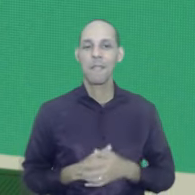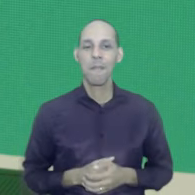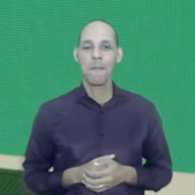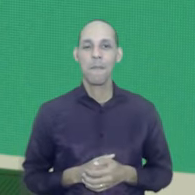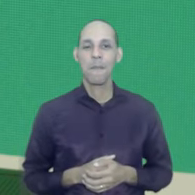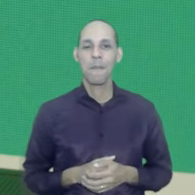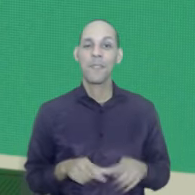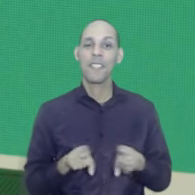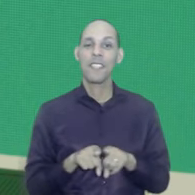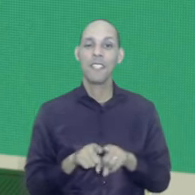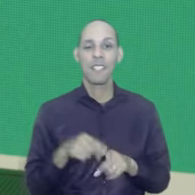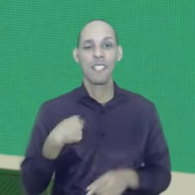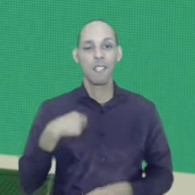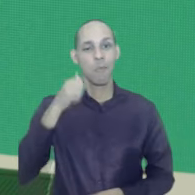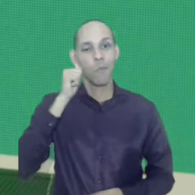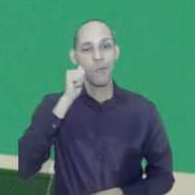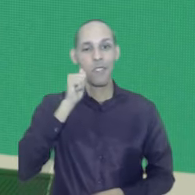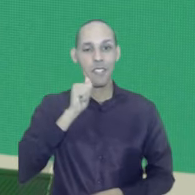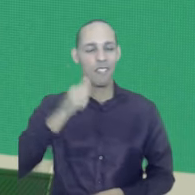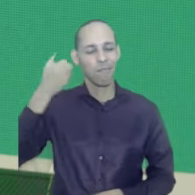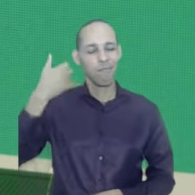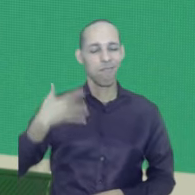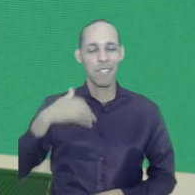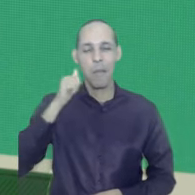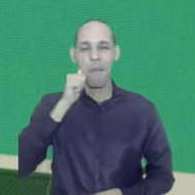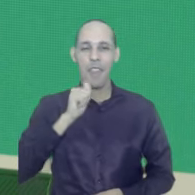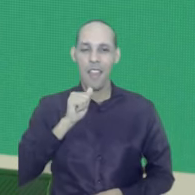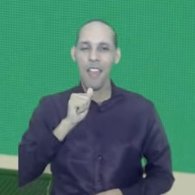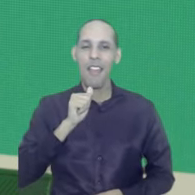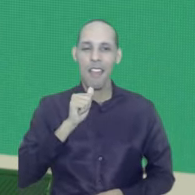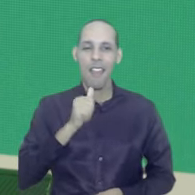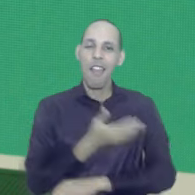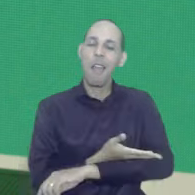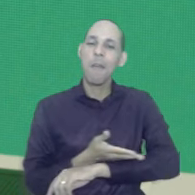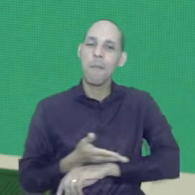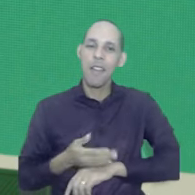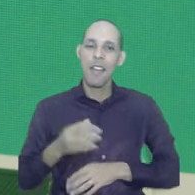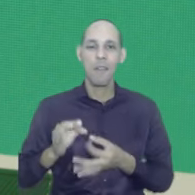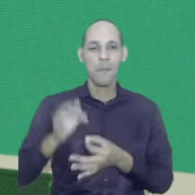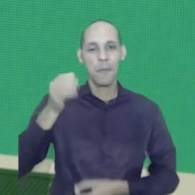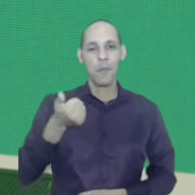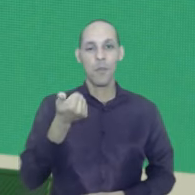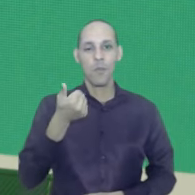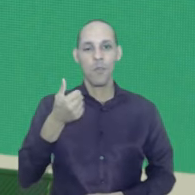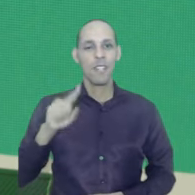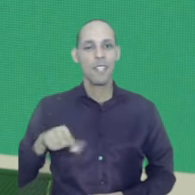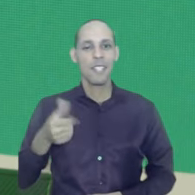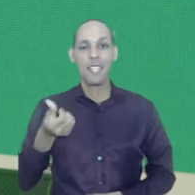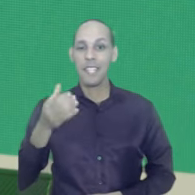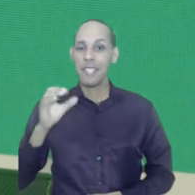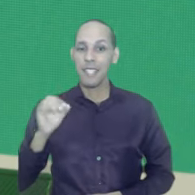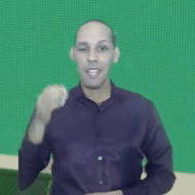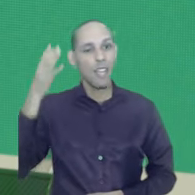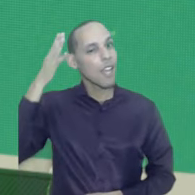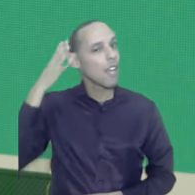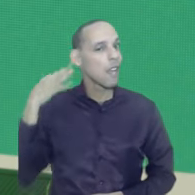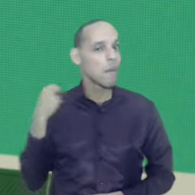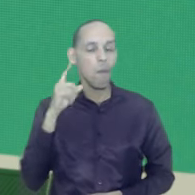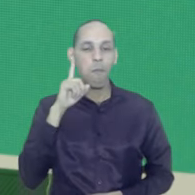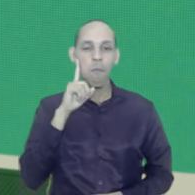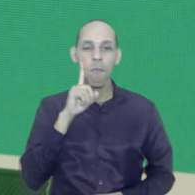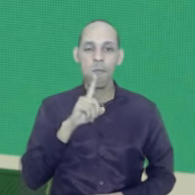sou uma mulher branca de 1,60 M cabelos castanhos e estamos aqui no